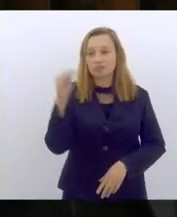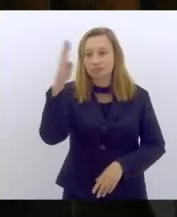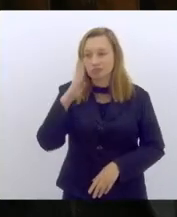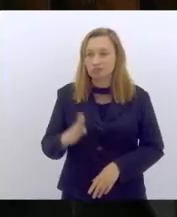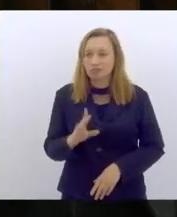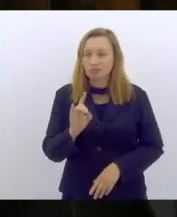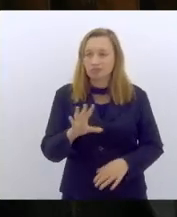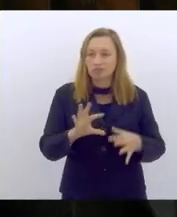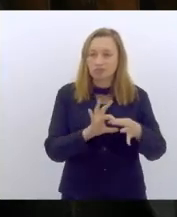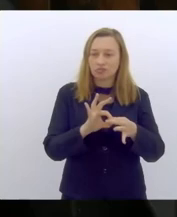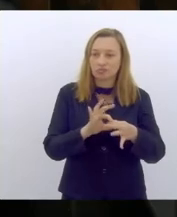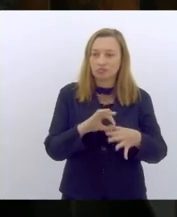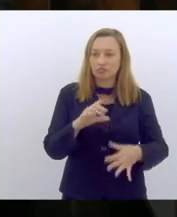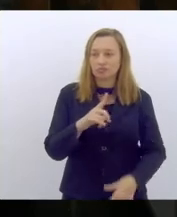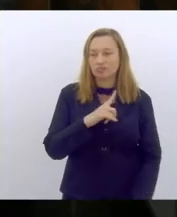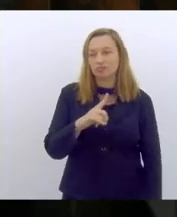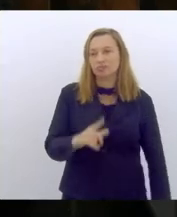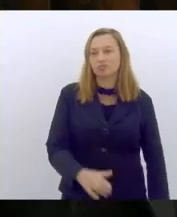só tem União